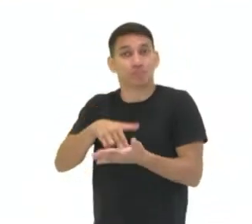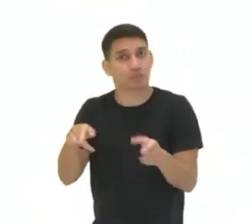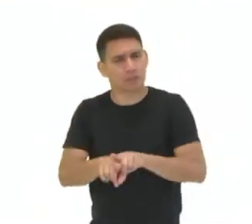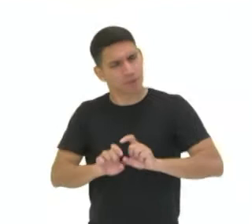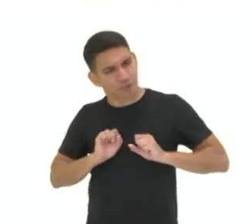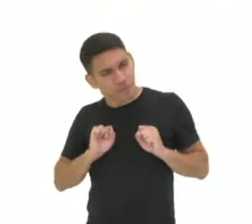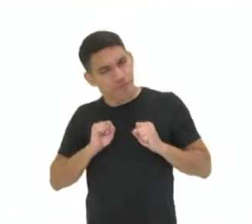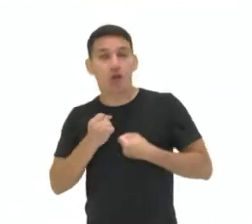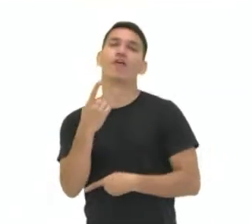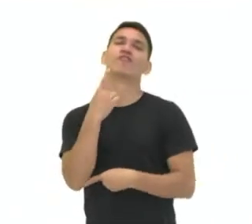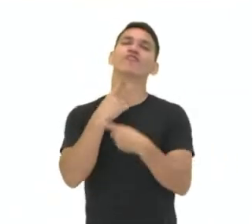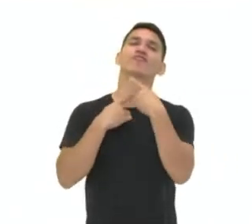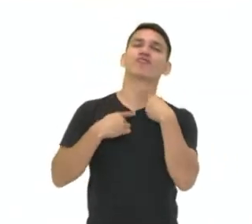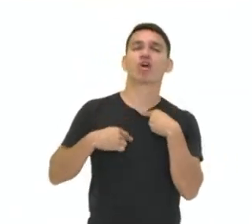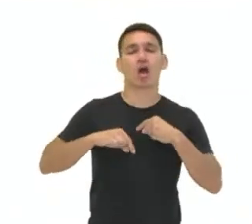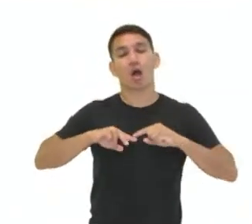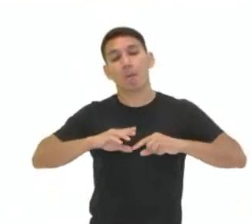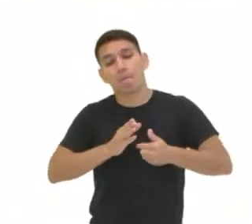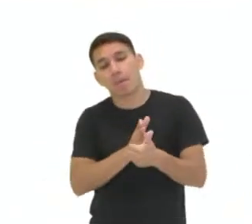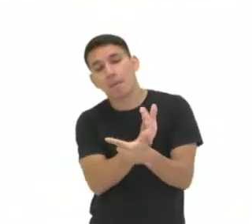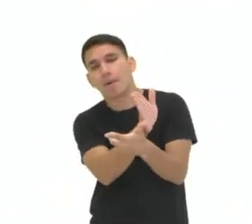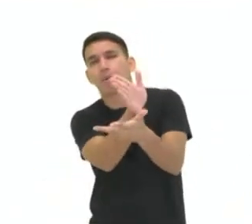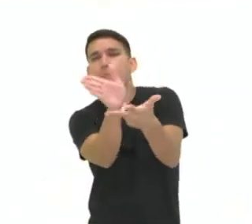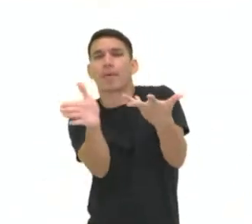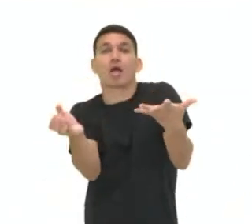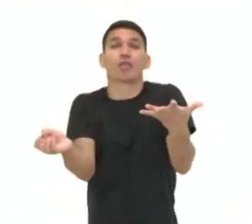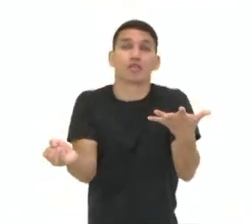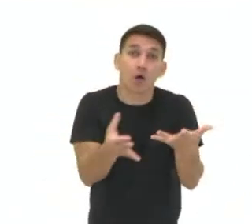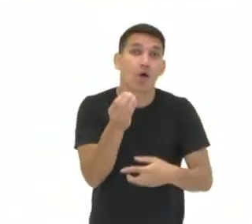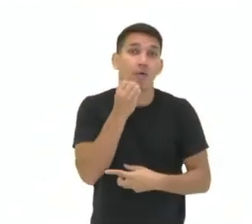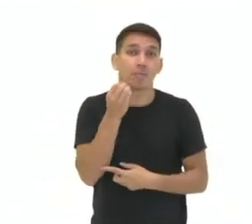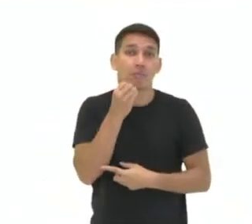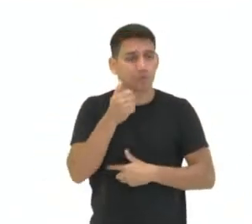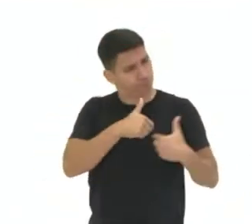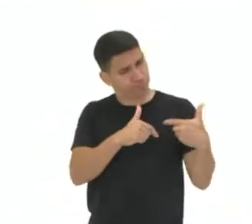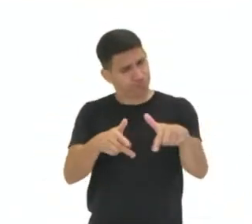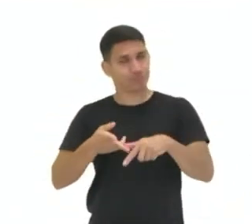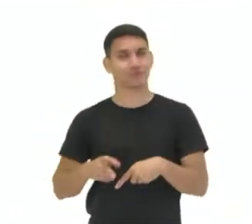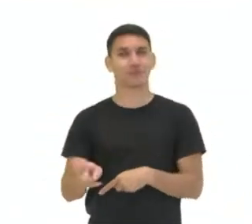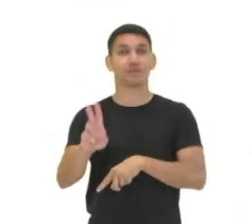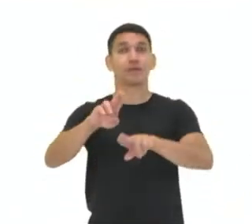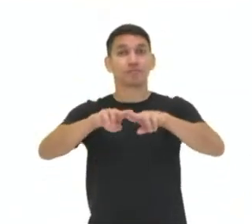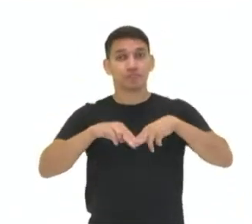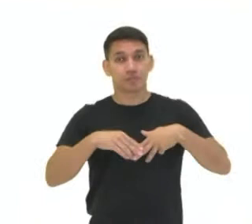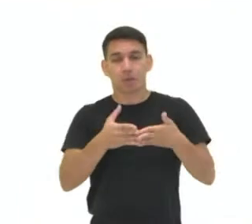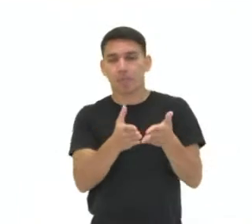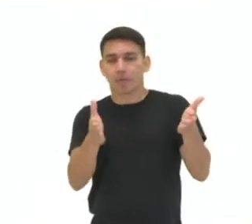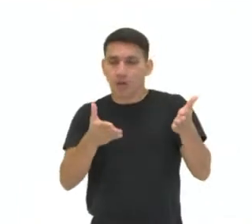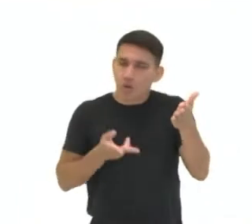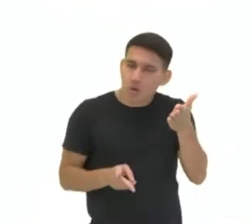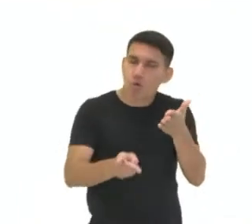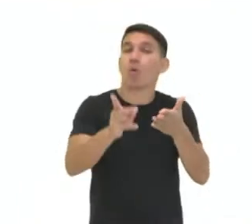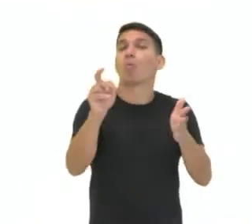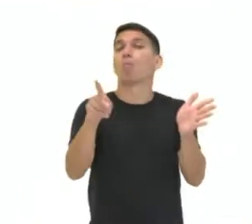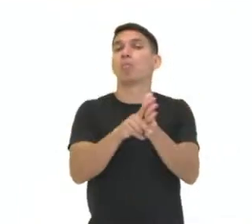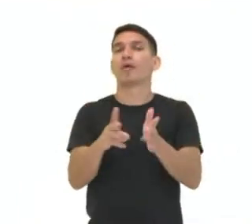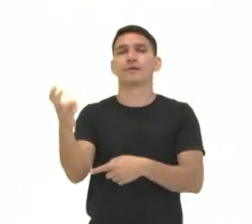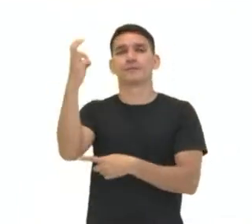em novas possibilidades de trabalho e, assim, abrir caminhos para a cultura